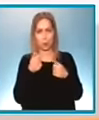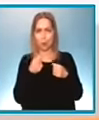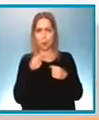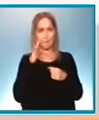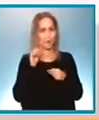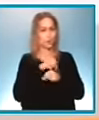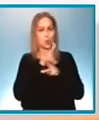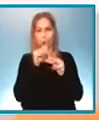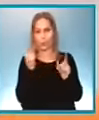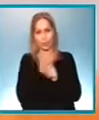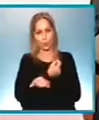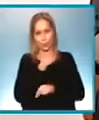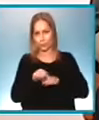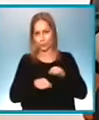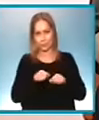bicicleta. Não, nunca.